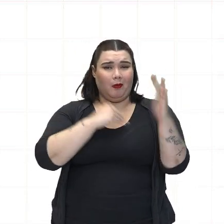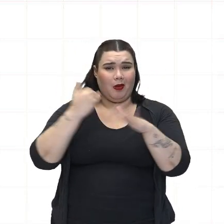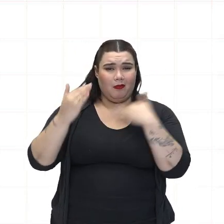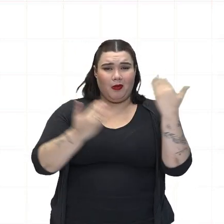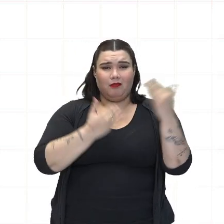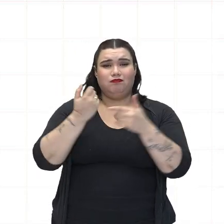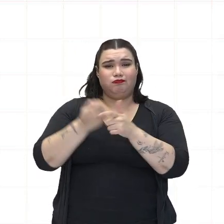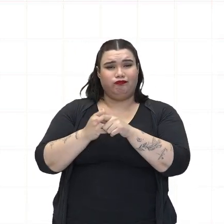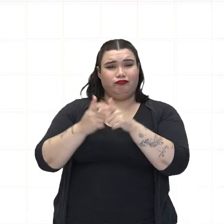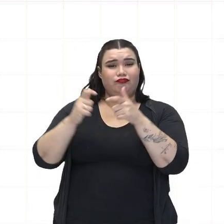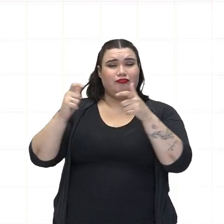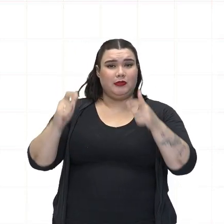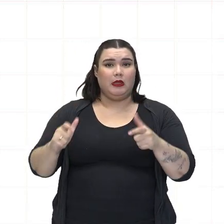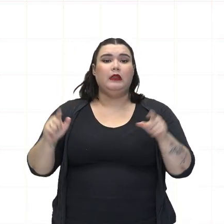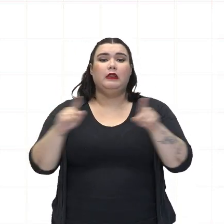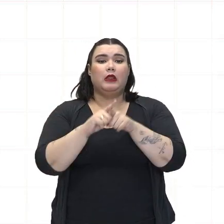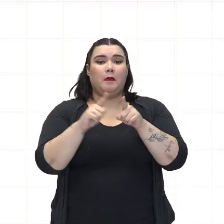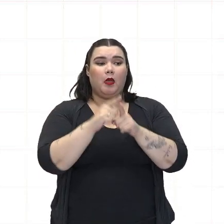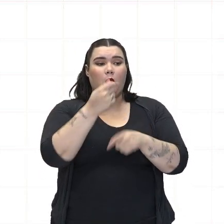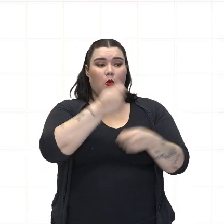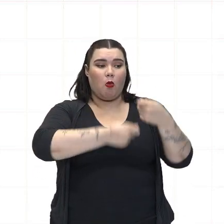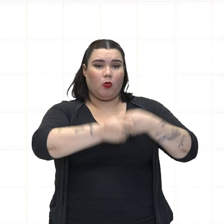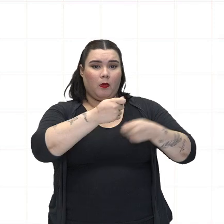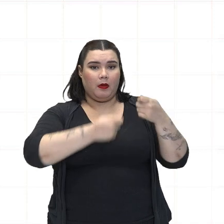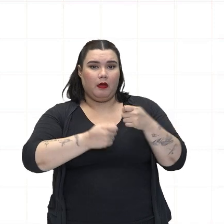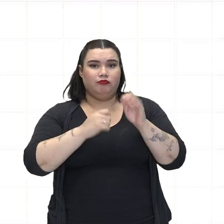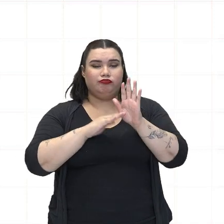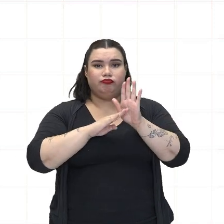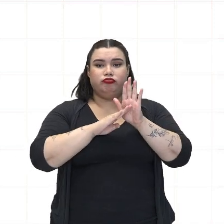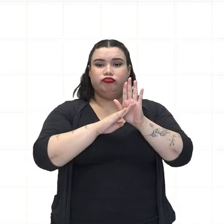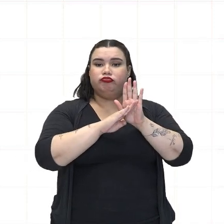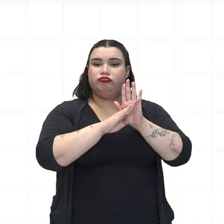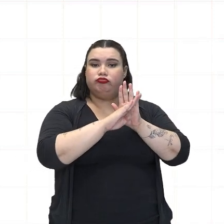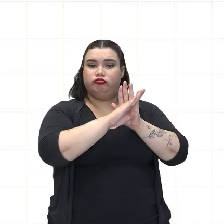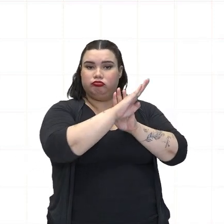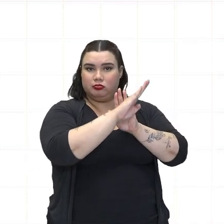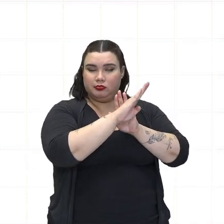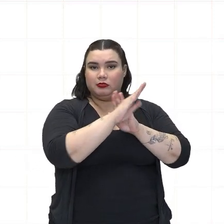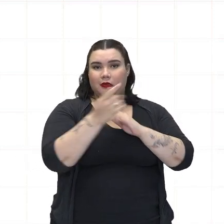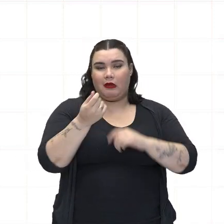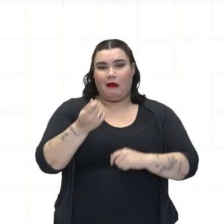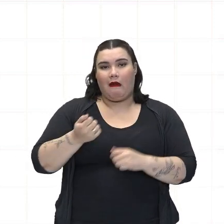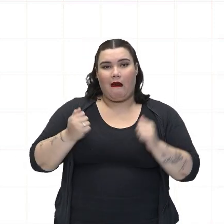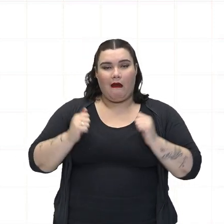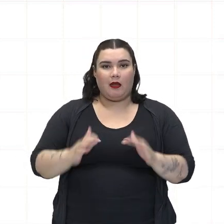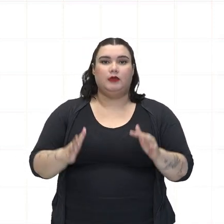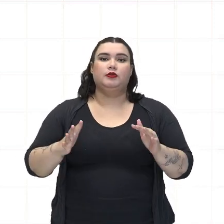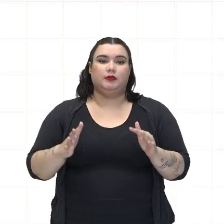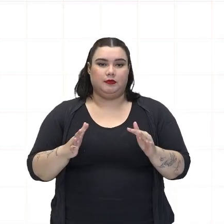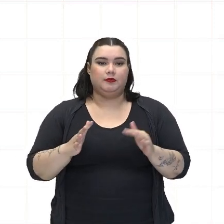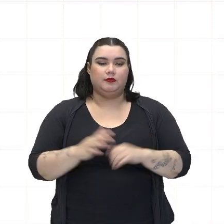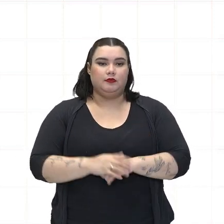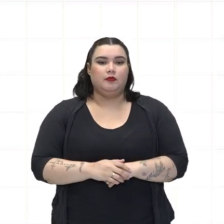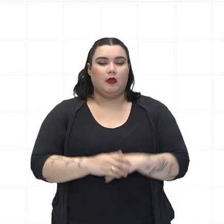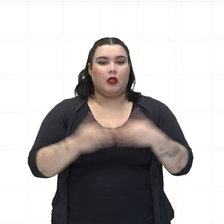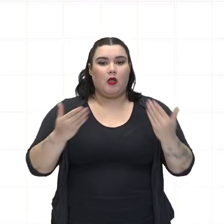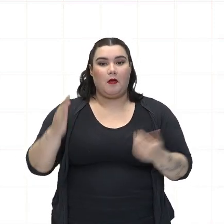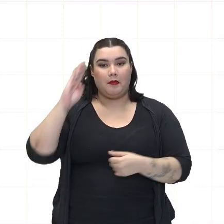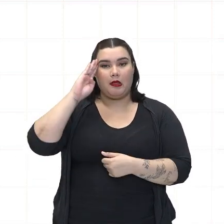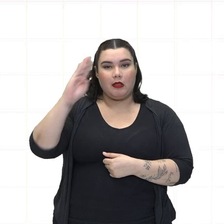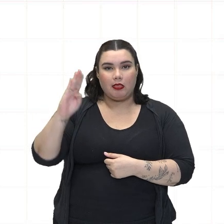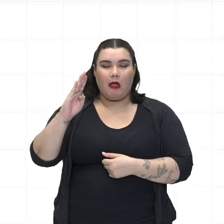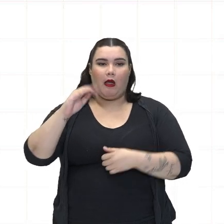consideráveis e os custos econômicos foram elevados. a mobilização militar, a compra